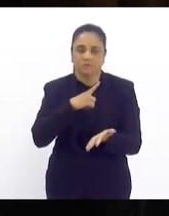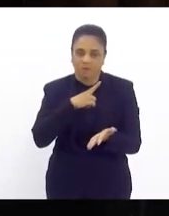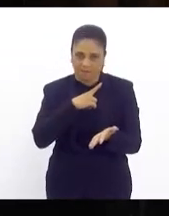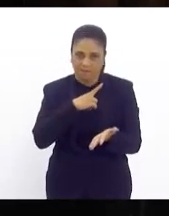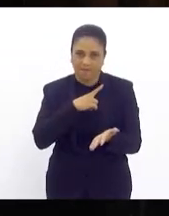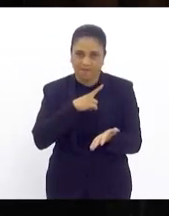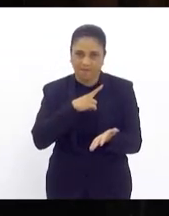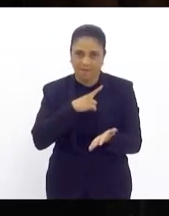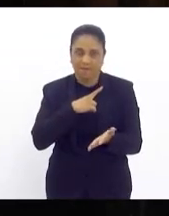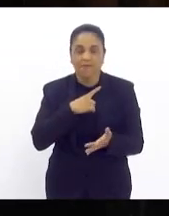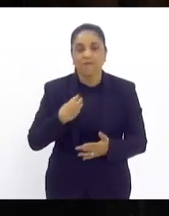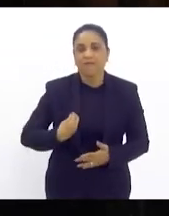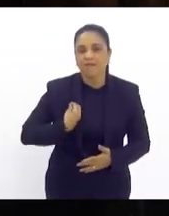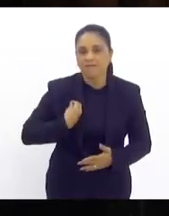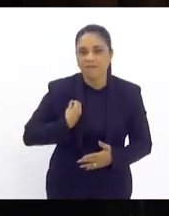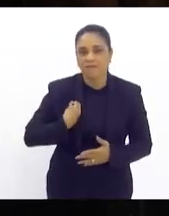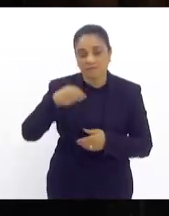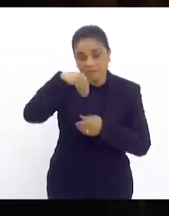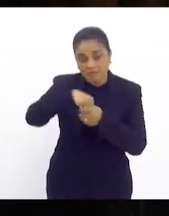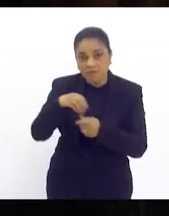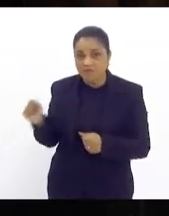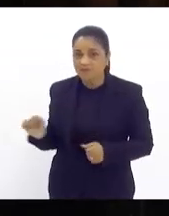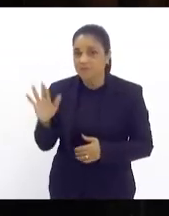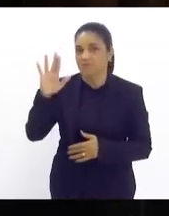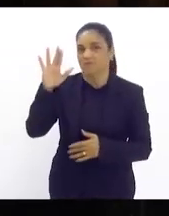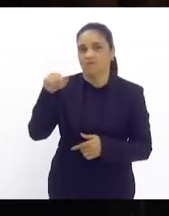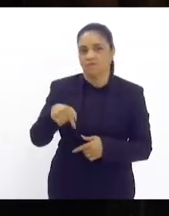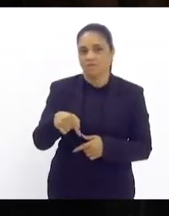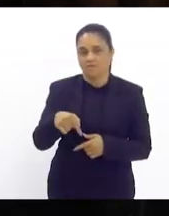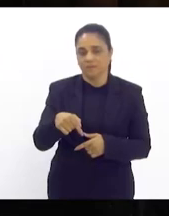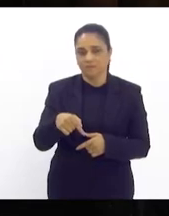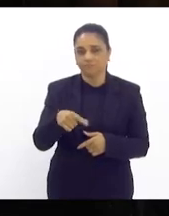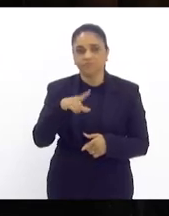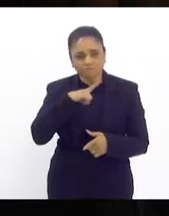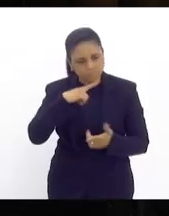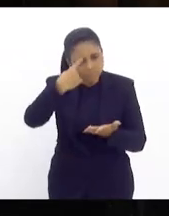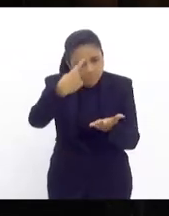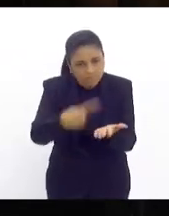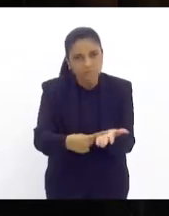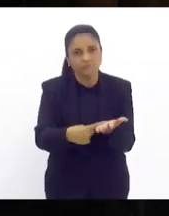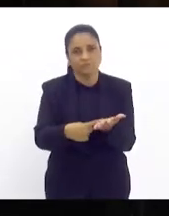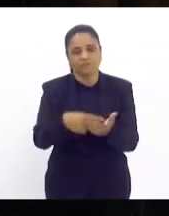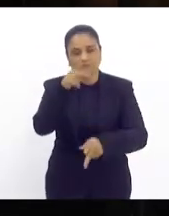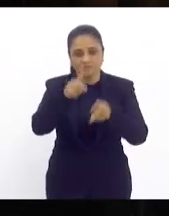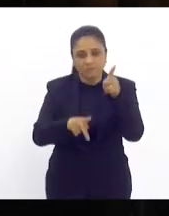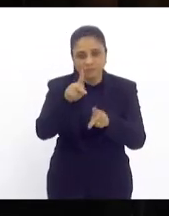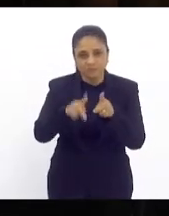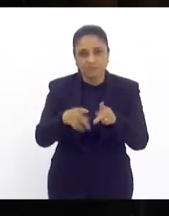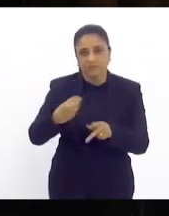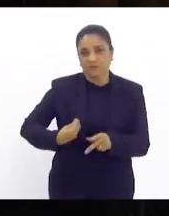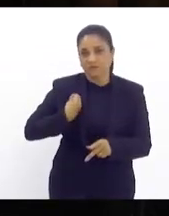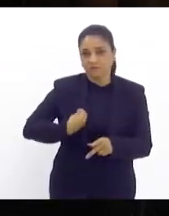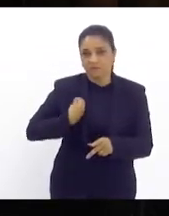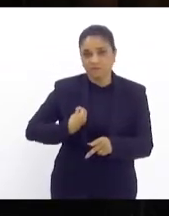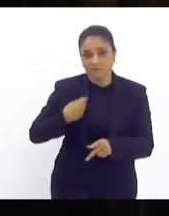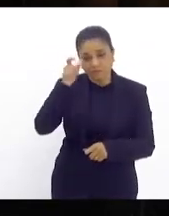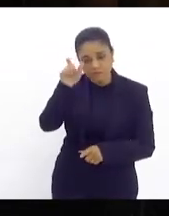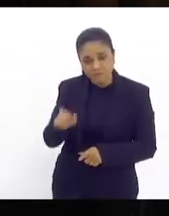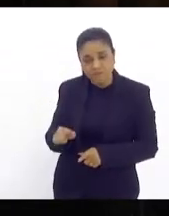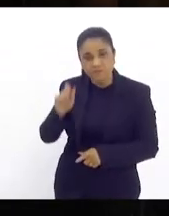vive sobrevive dentro das favelas e periferia rias que tem compromisso com a população com a vida do povo preto